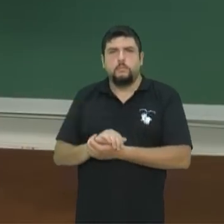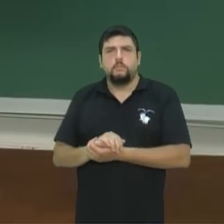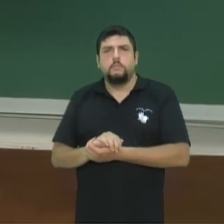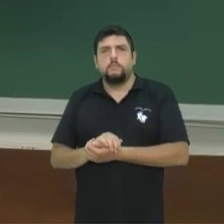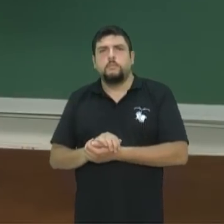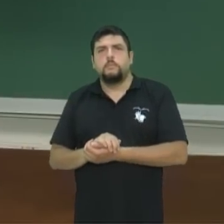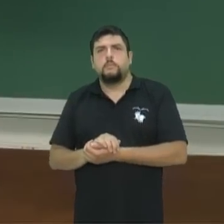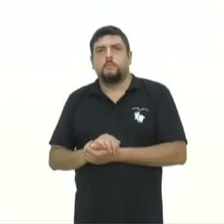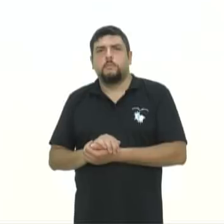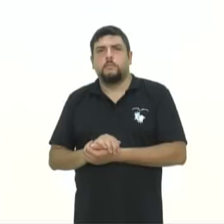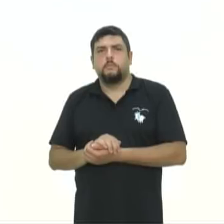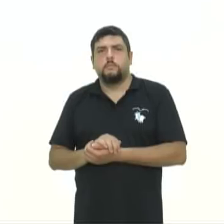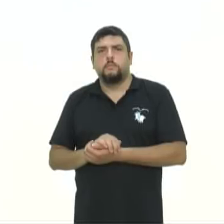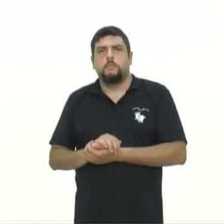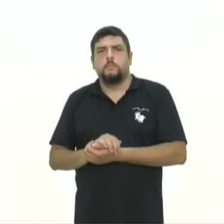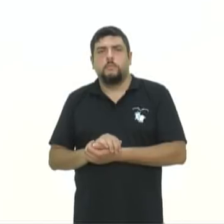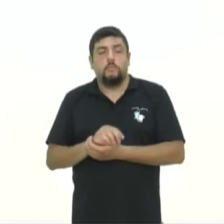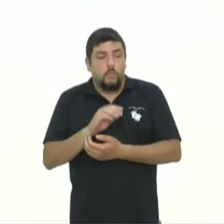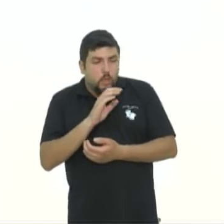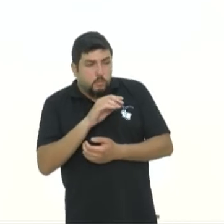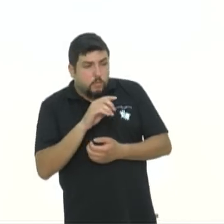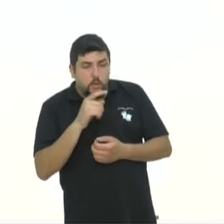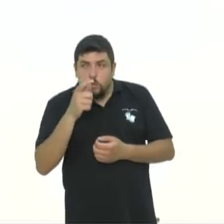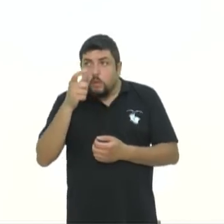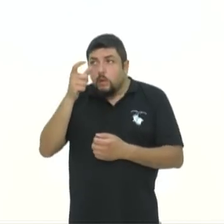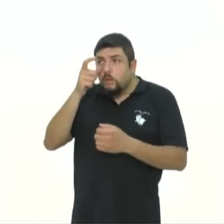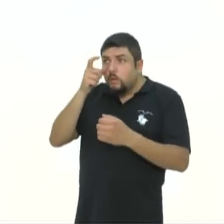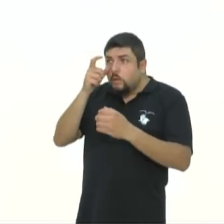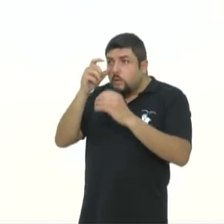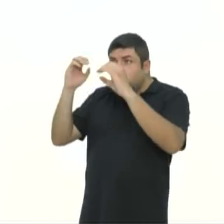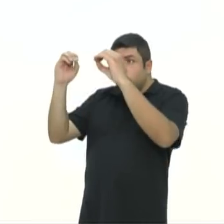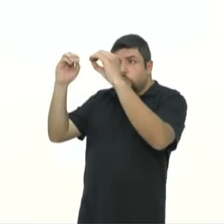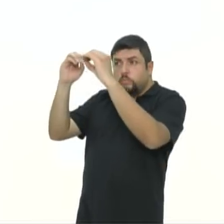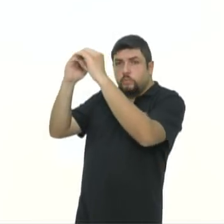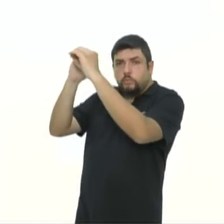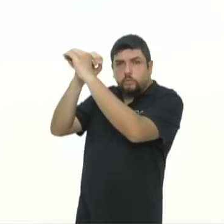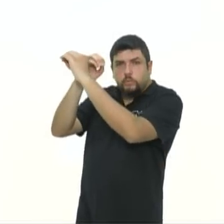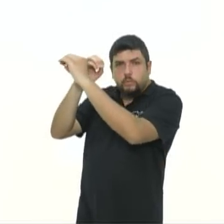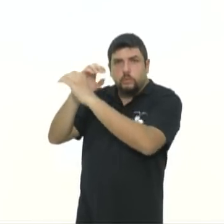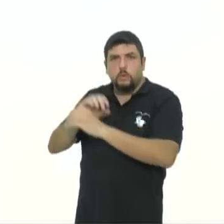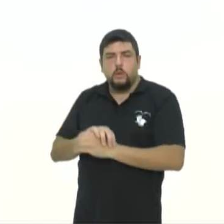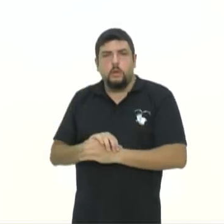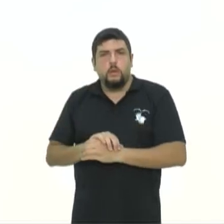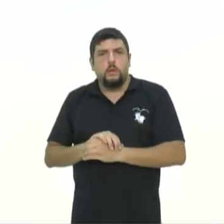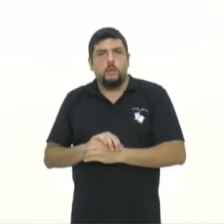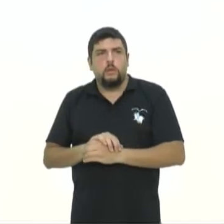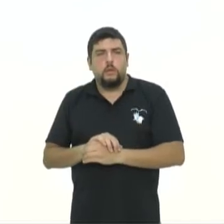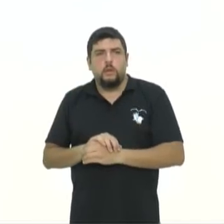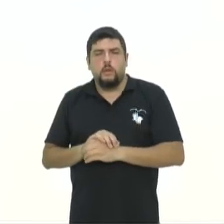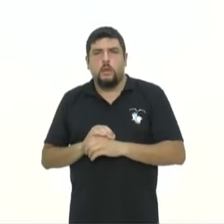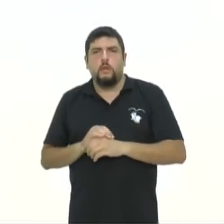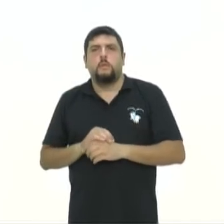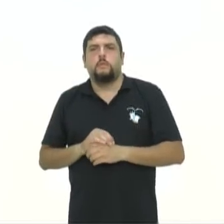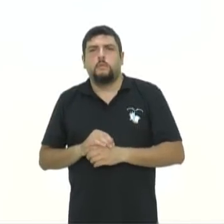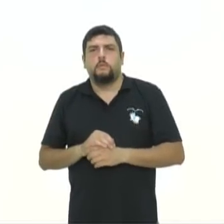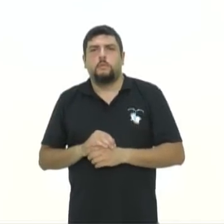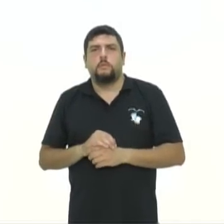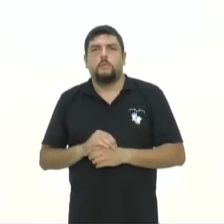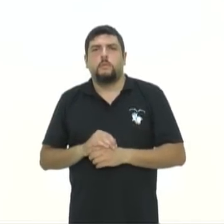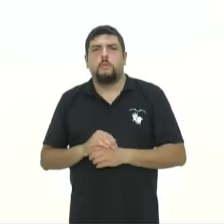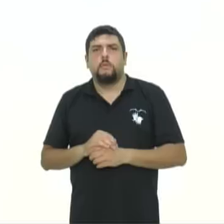balão, está vendo o eclipse? O personagem pergunta, né? E o segundo personagem está ali com uma luneta observando,